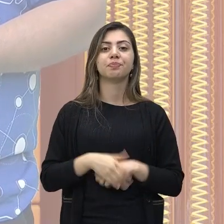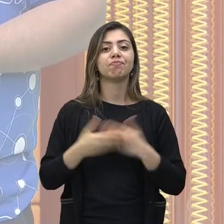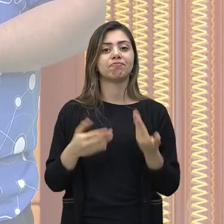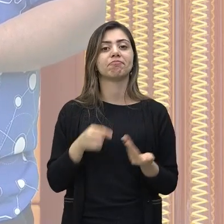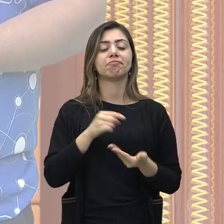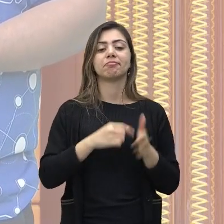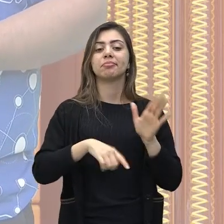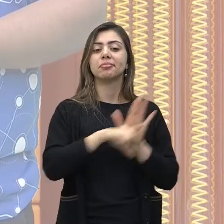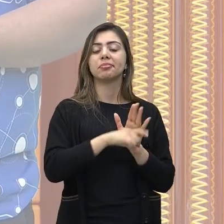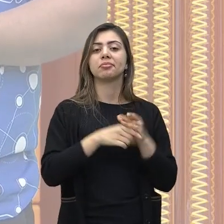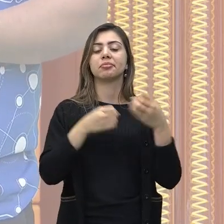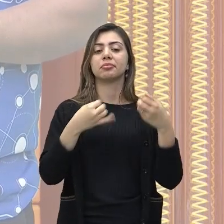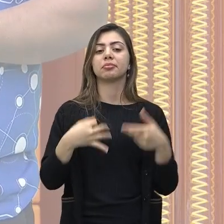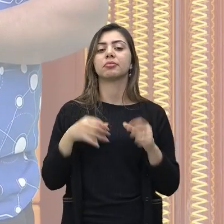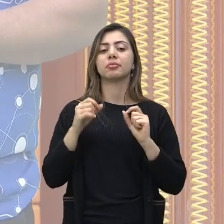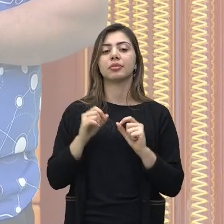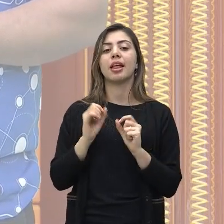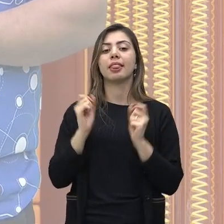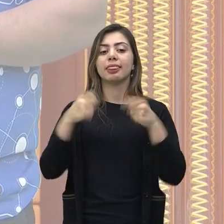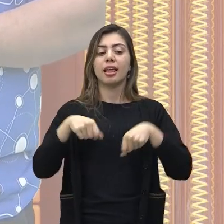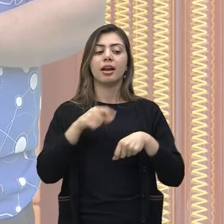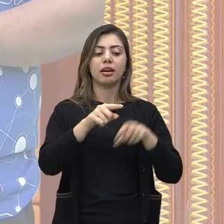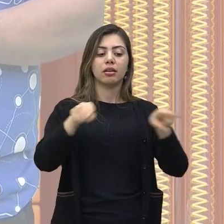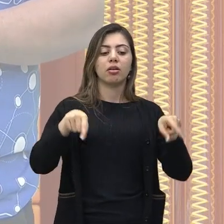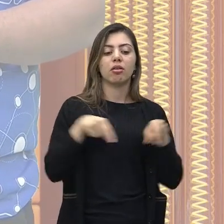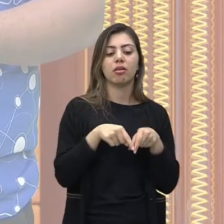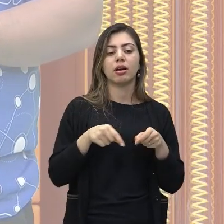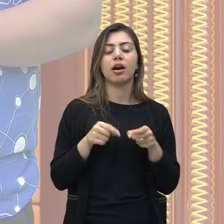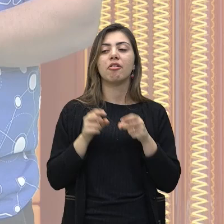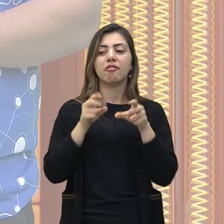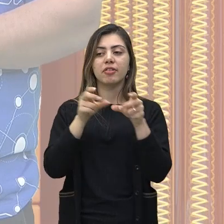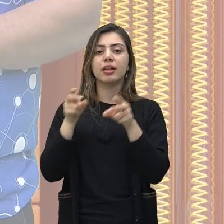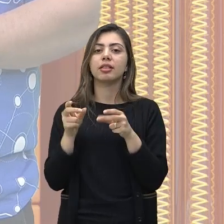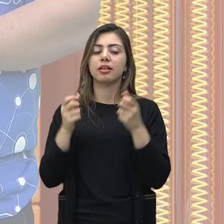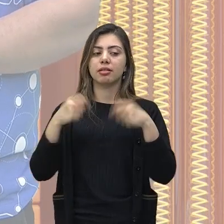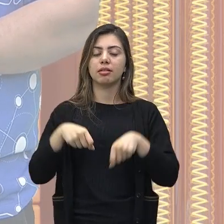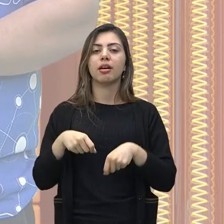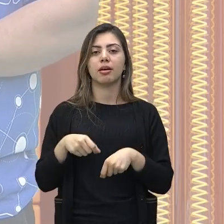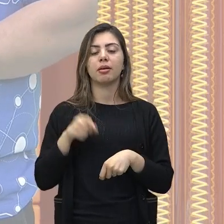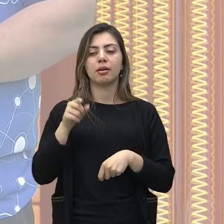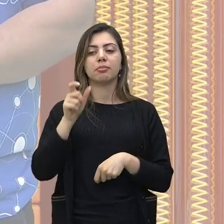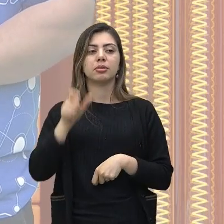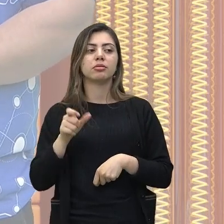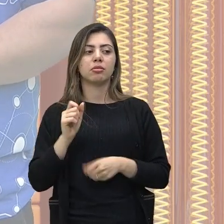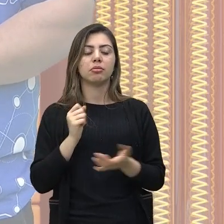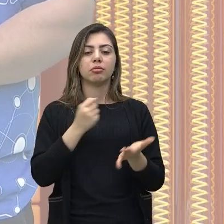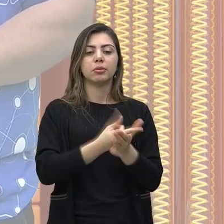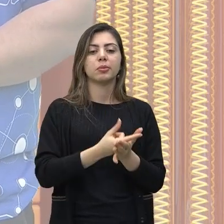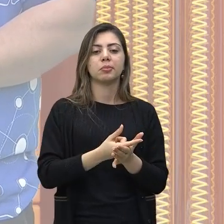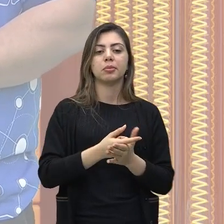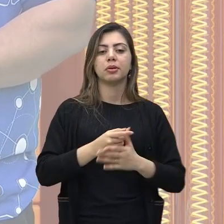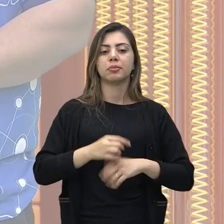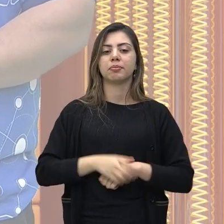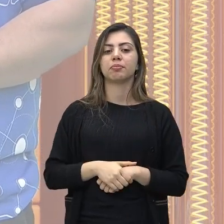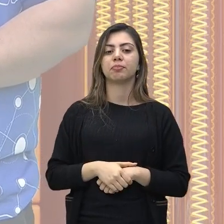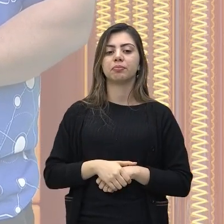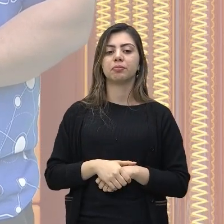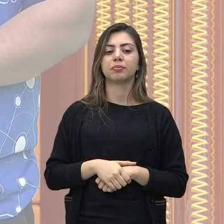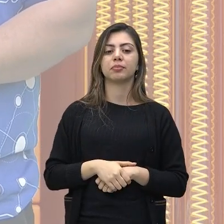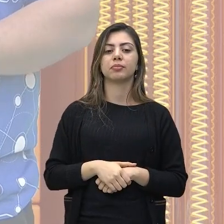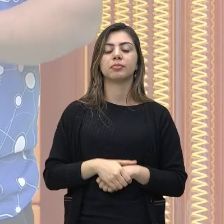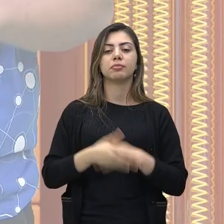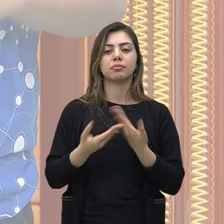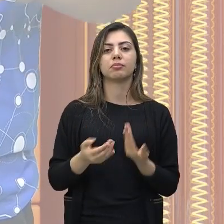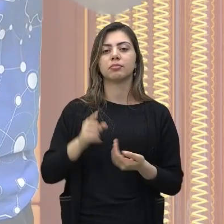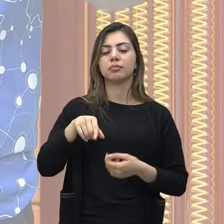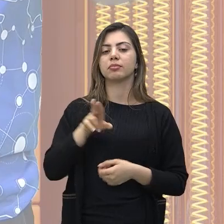Estabeleceu a venda como única forma de aquisição de terras públicas, extinguindo o sistema das sesmarias, né? Que era